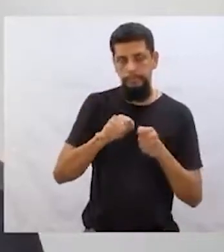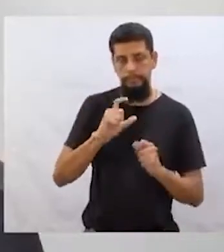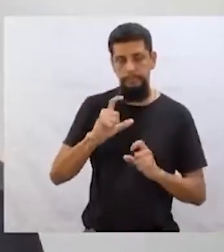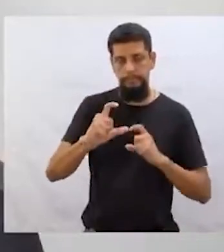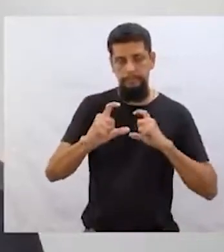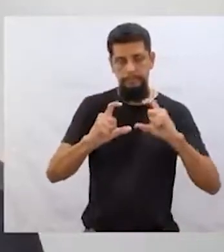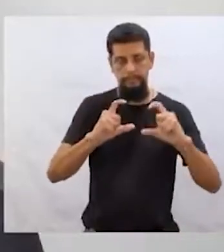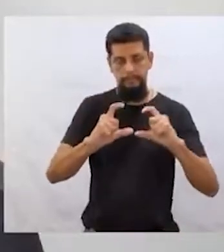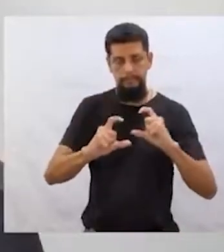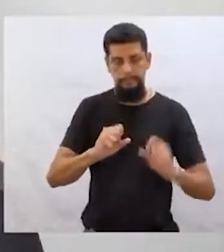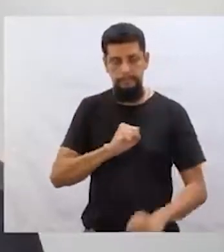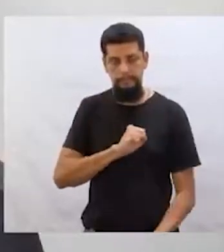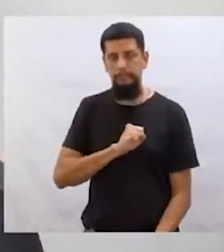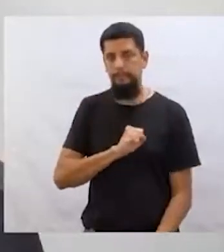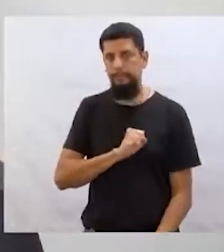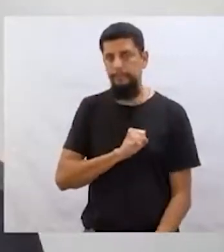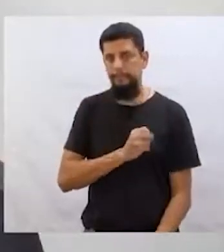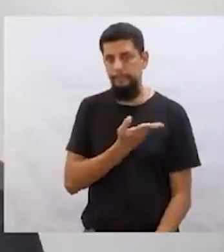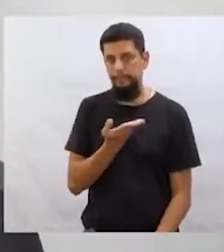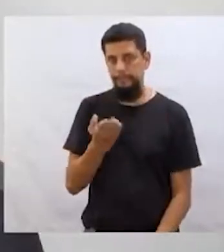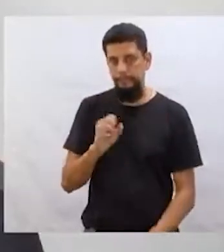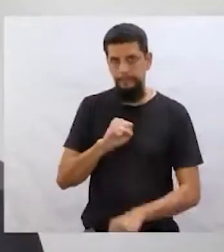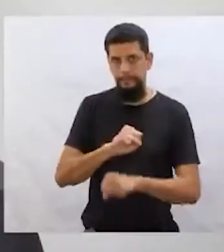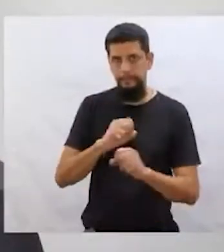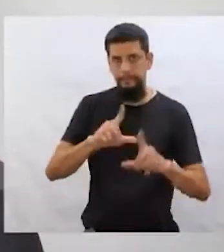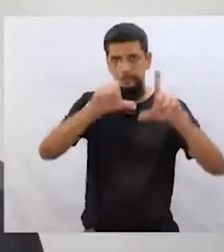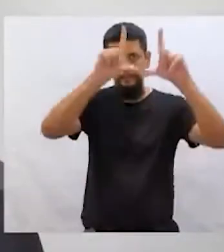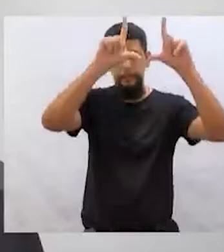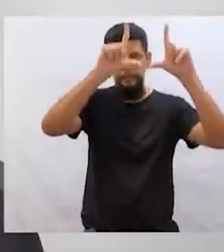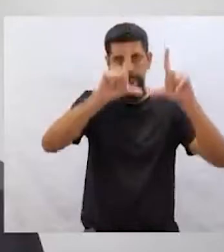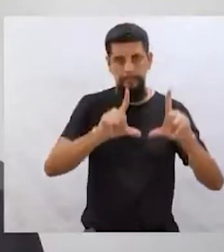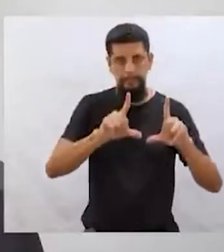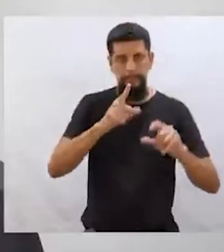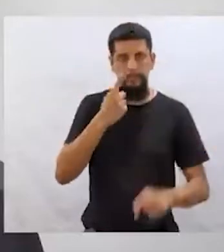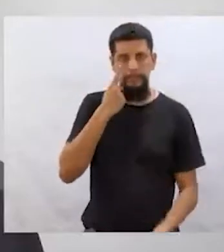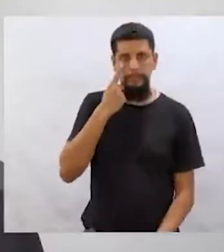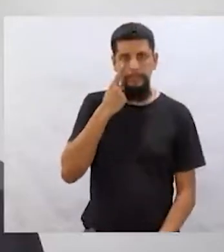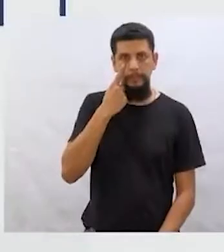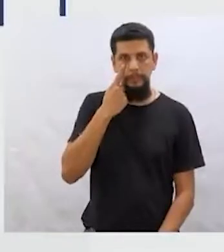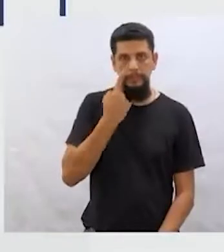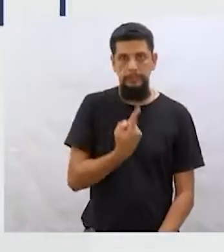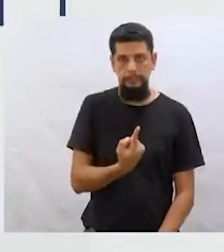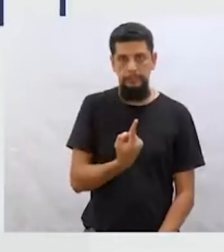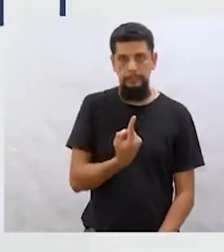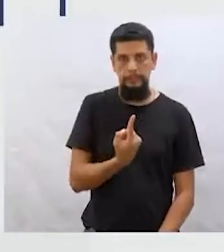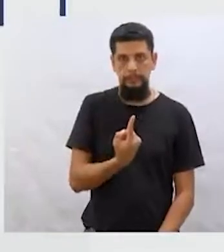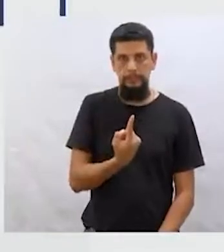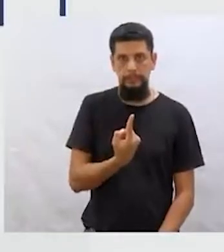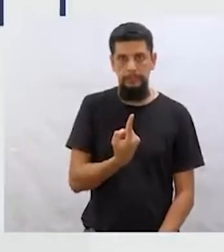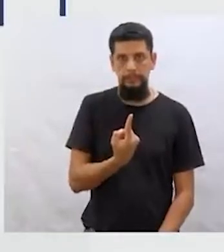as fichas numéricas também. Então, nós vamos deixar na tela. Olha só. Número 1.